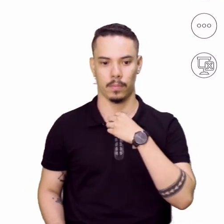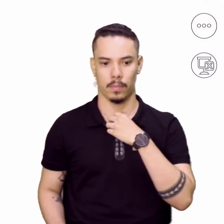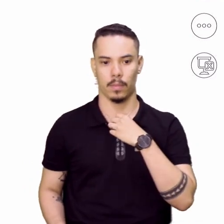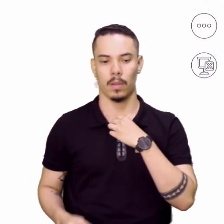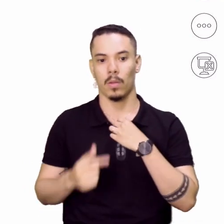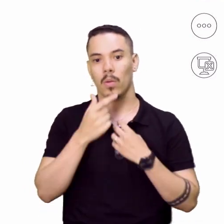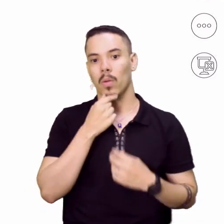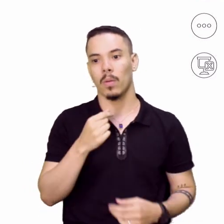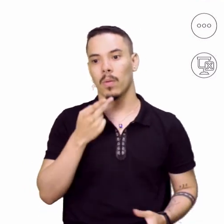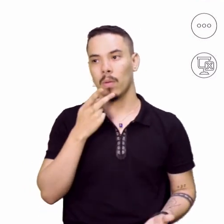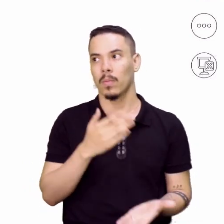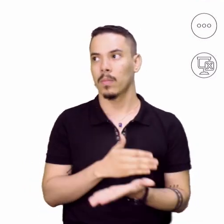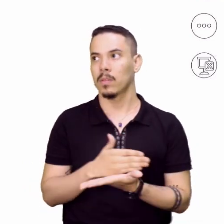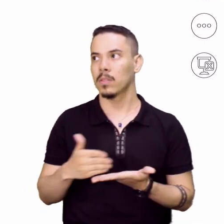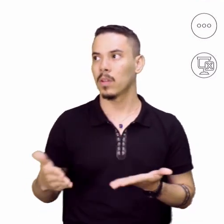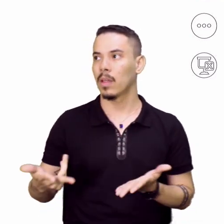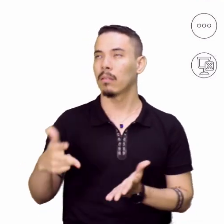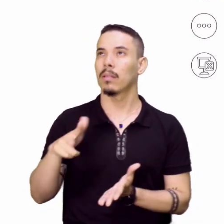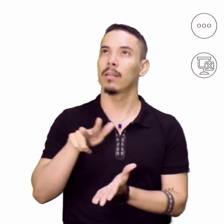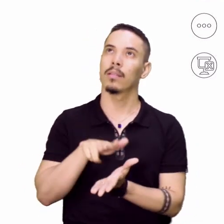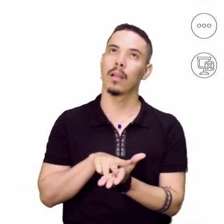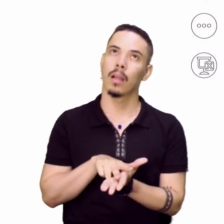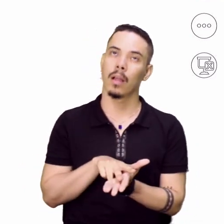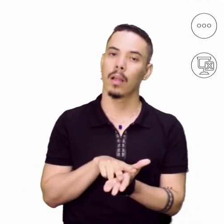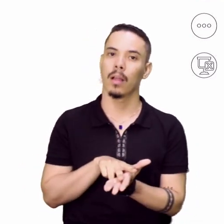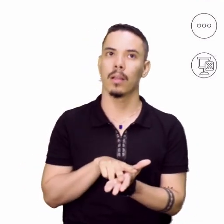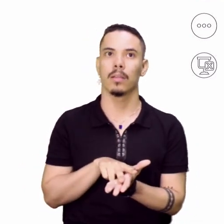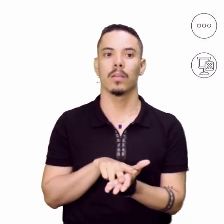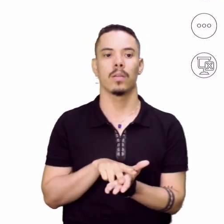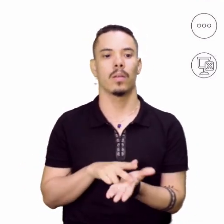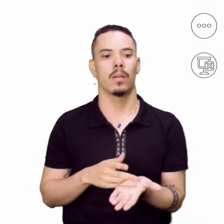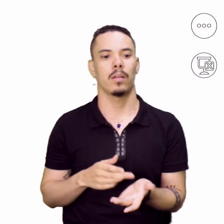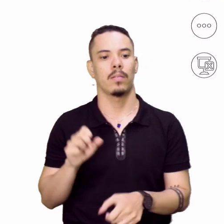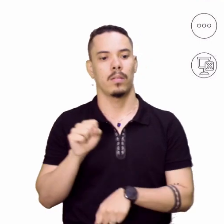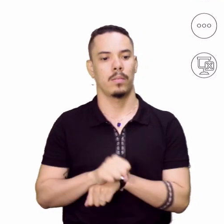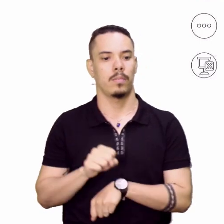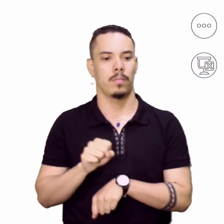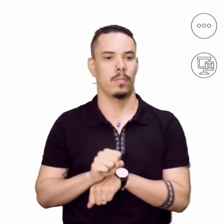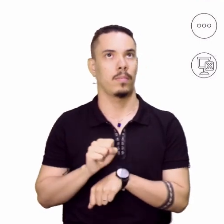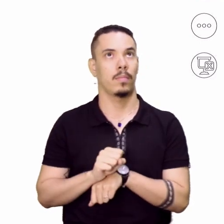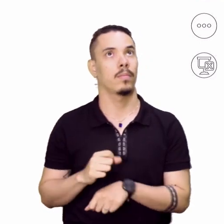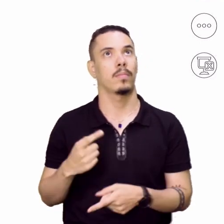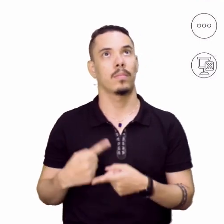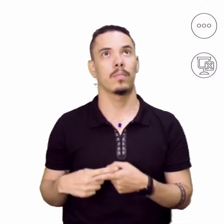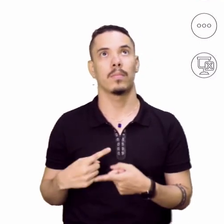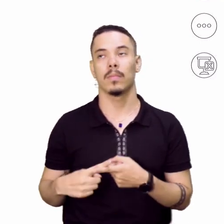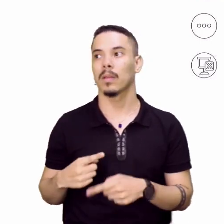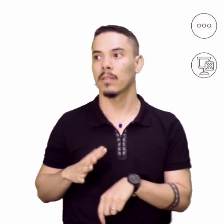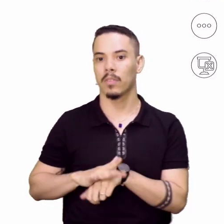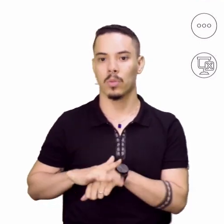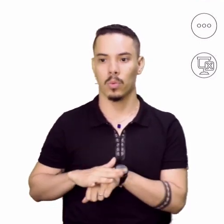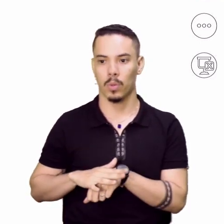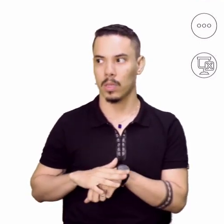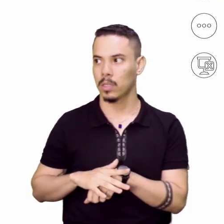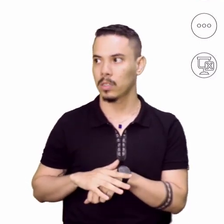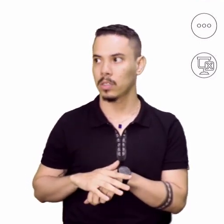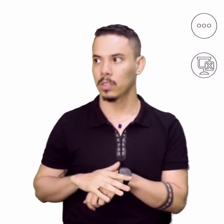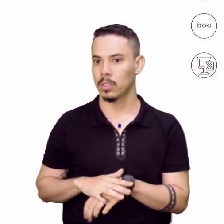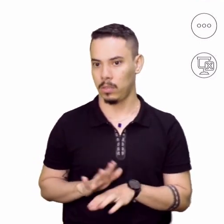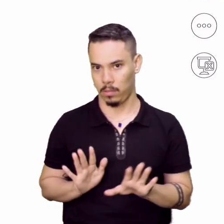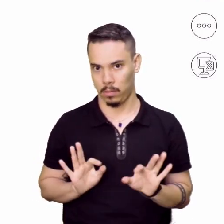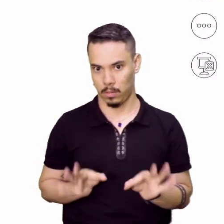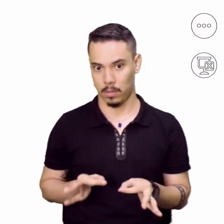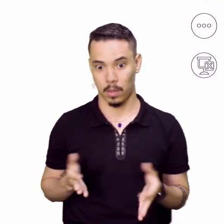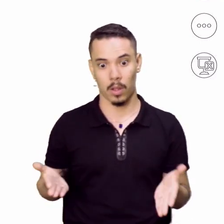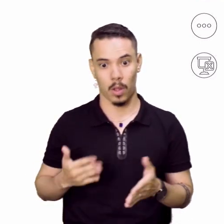início da aula deitado ou seja ele vai esperar e ver porque aparentemente ele tava doente não foi contextualizado lá pra gente